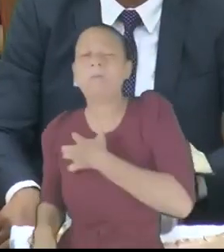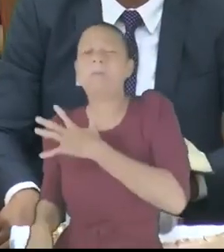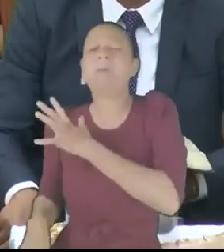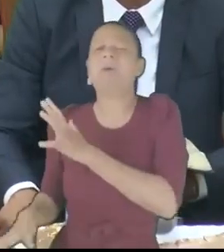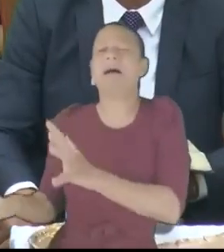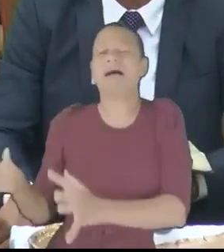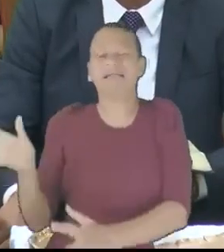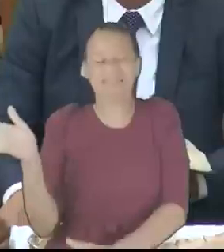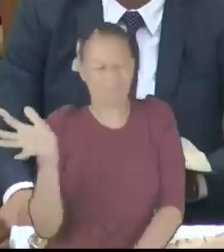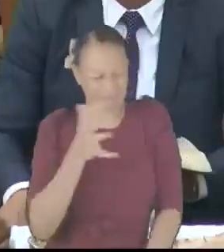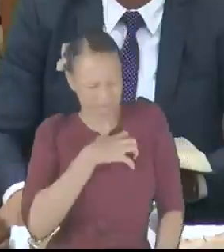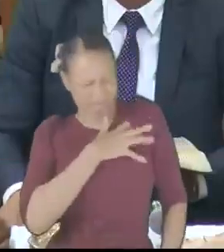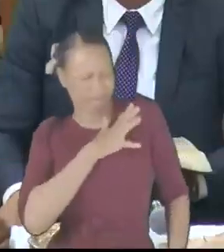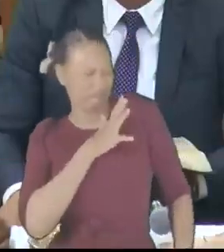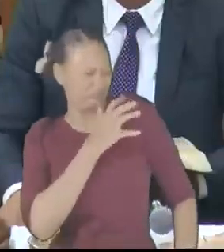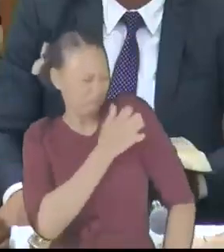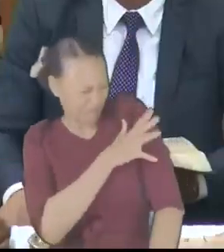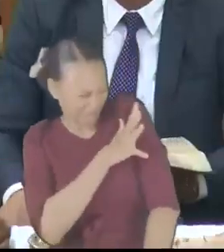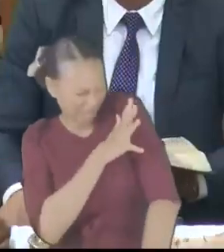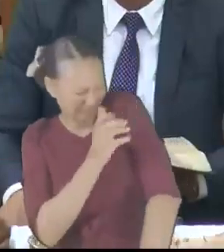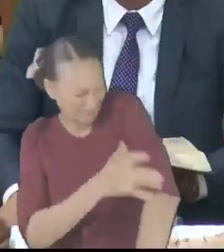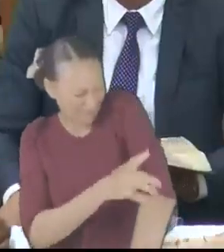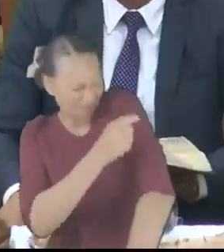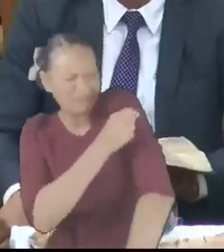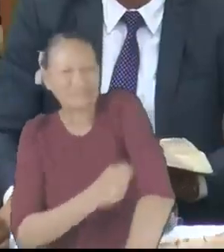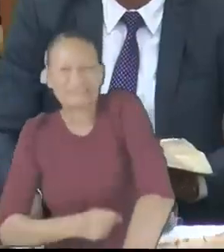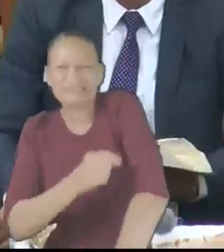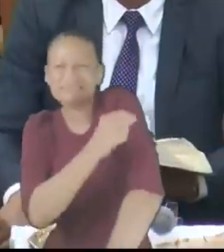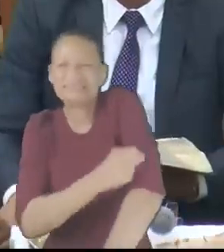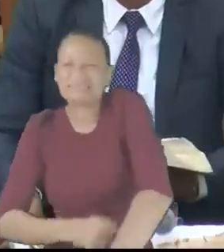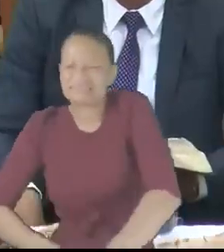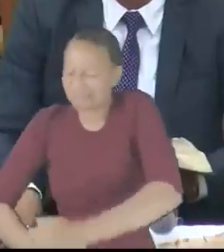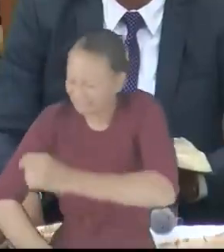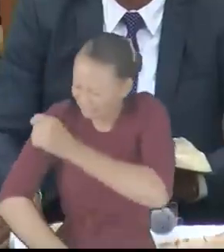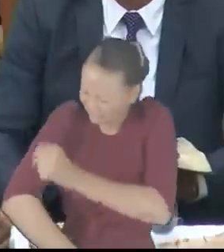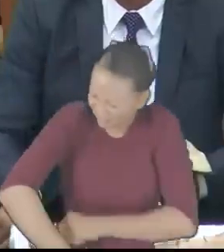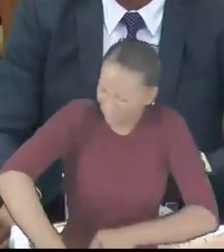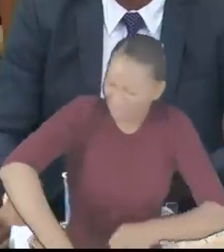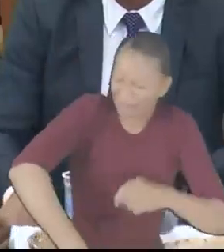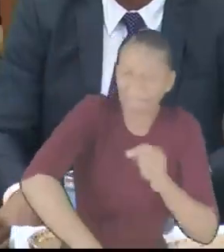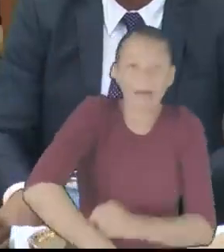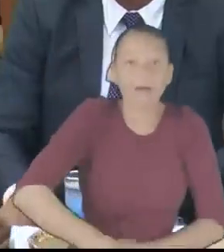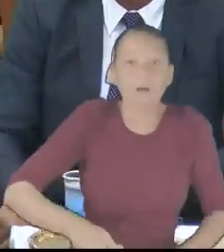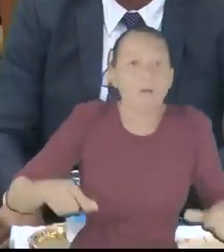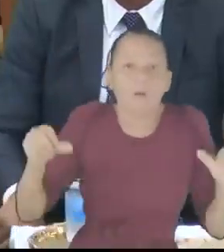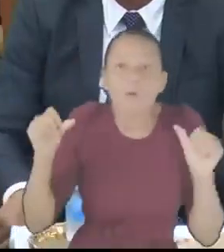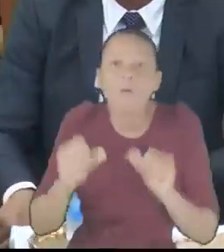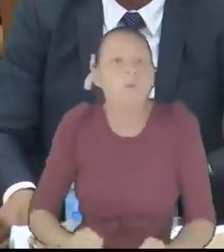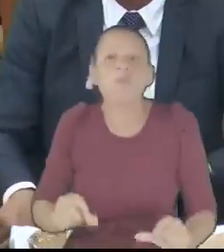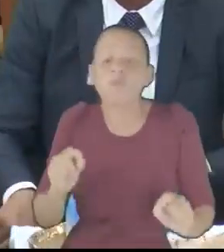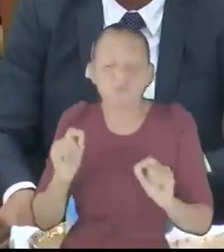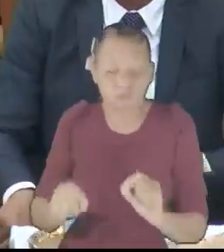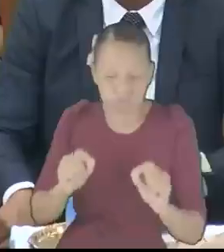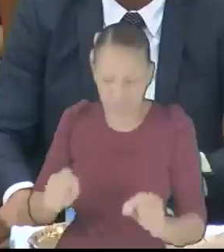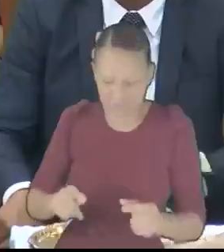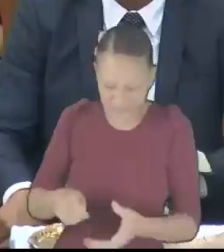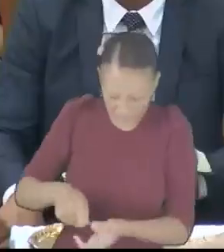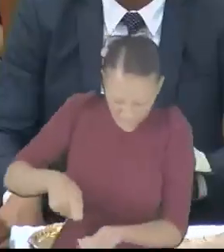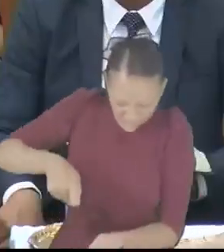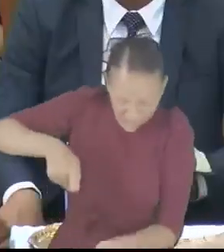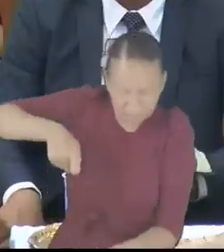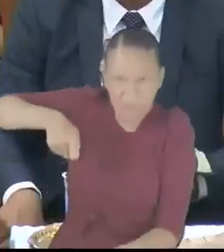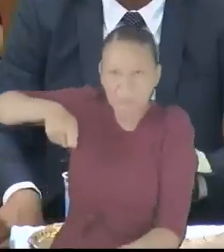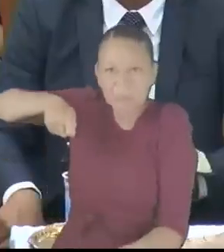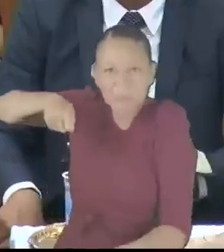foi flagelado, que ele foi riscado ali. Mas o pior, irmão, é que o chicote do soldado